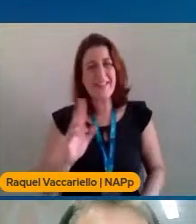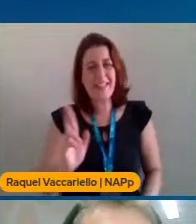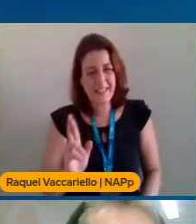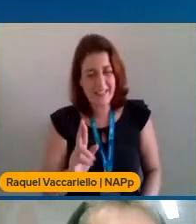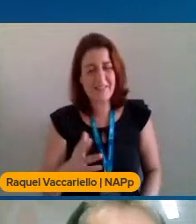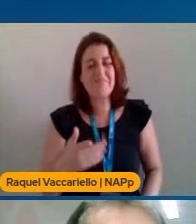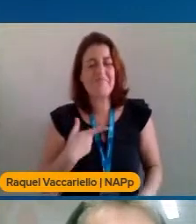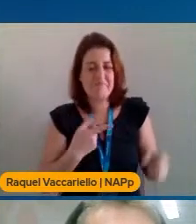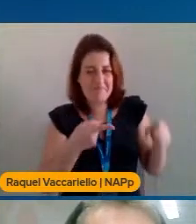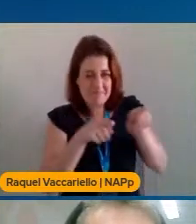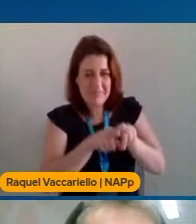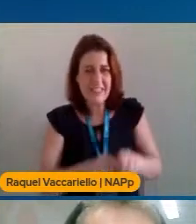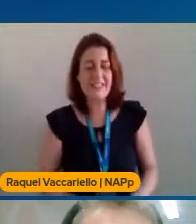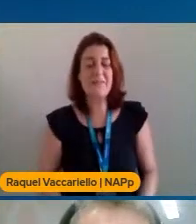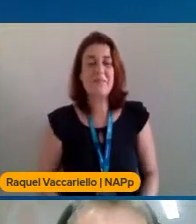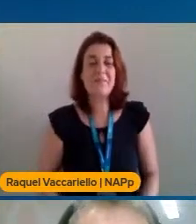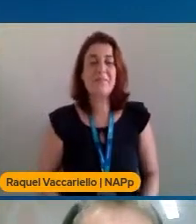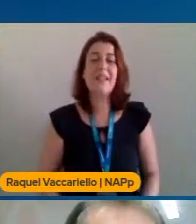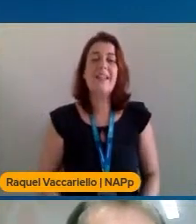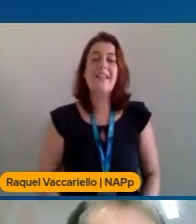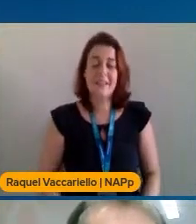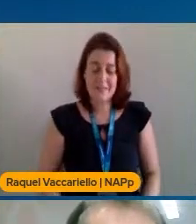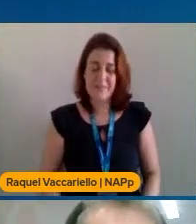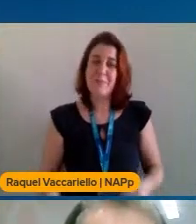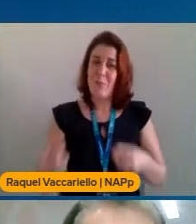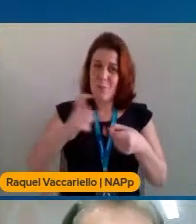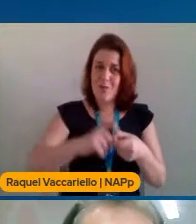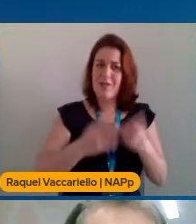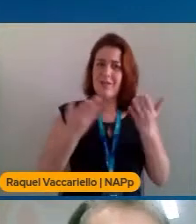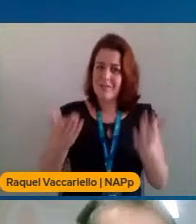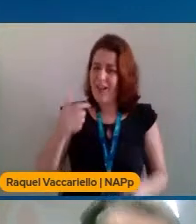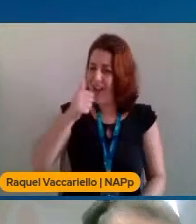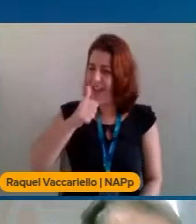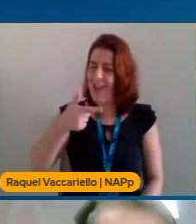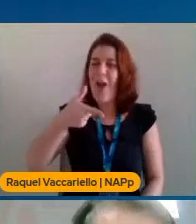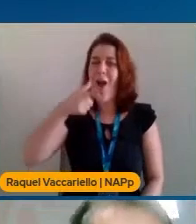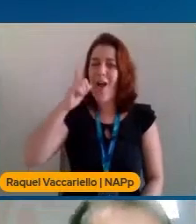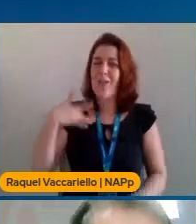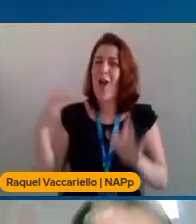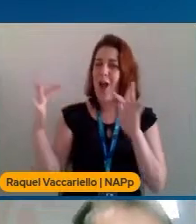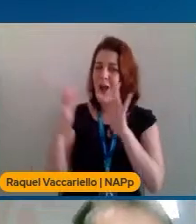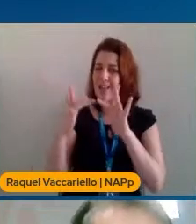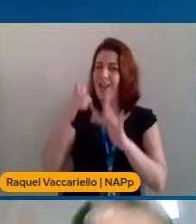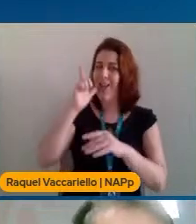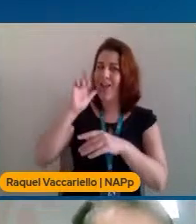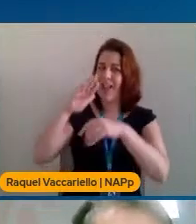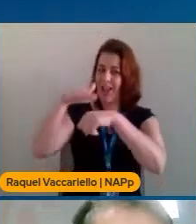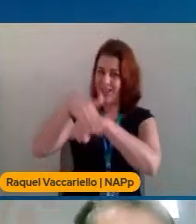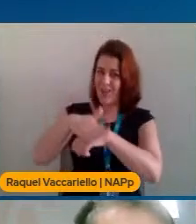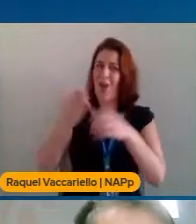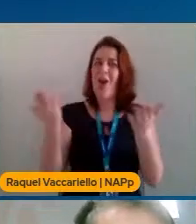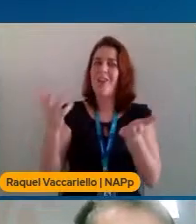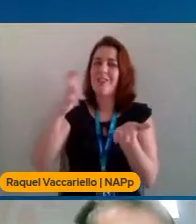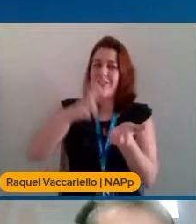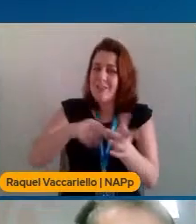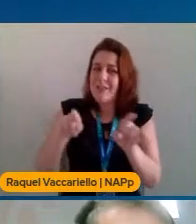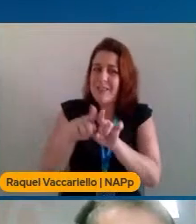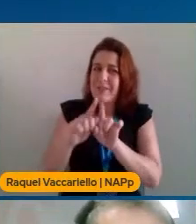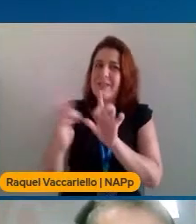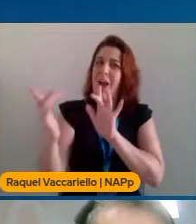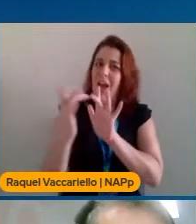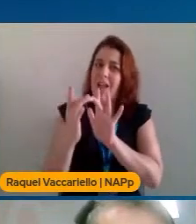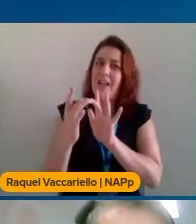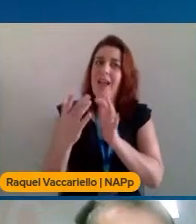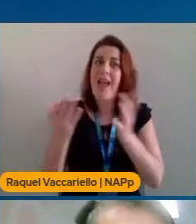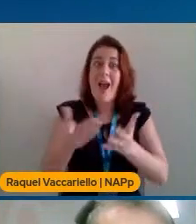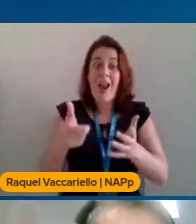parceria. E aí, André, eu venho para cá, que a gente se falou rapidamente ontem à noite, falamos hoje de manhã um pouco. E assim, quando o André começa a abrir com essa